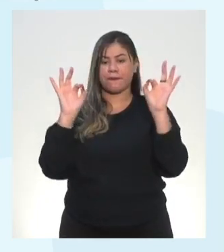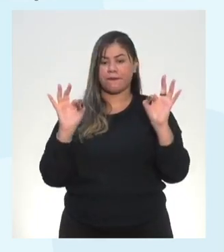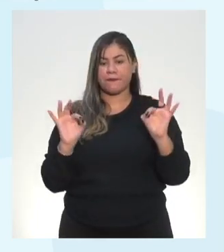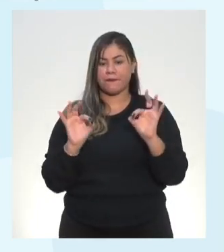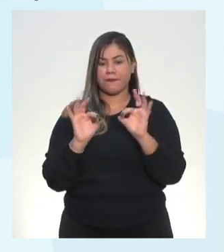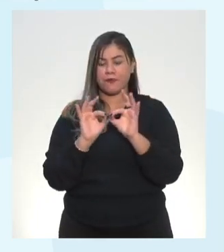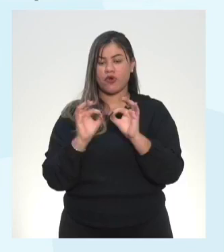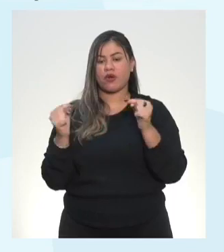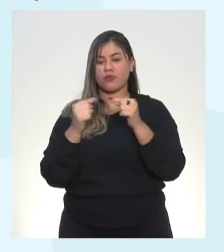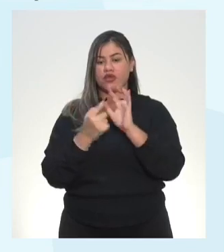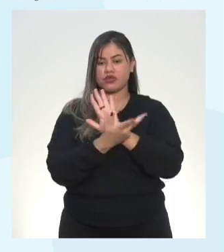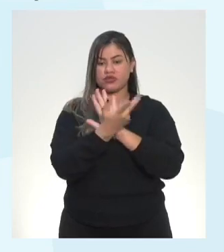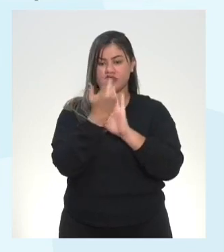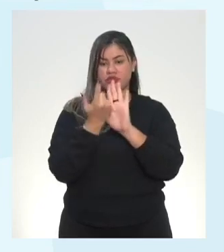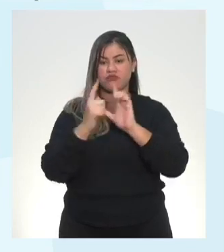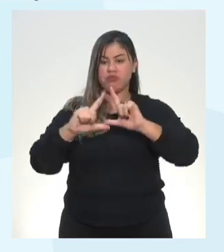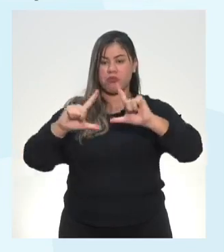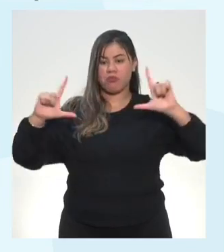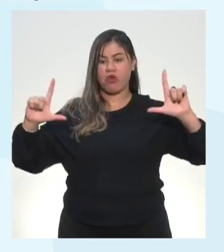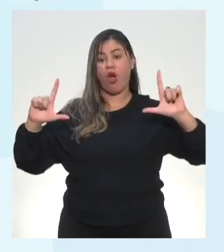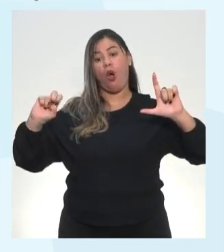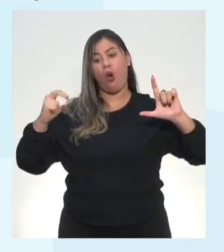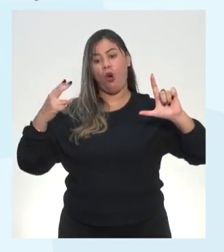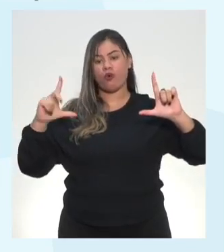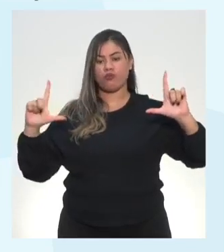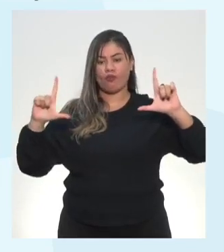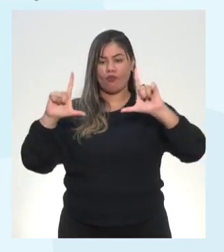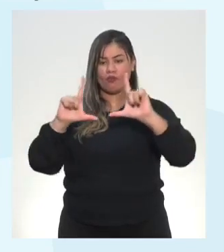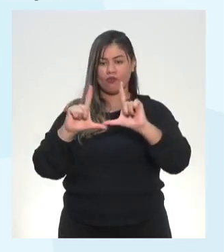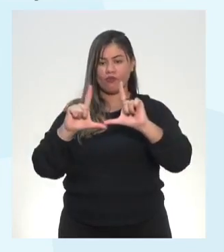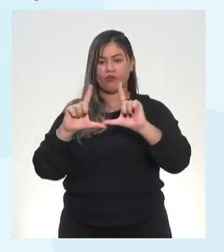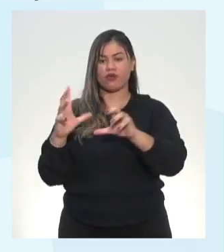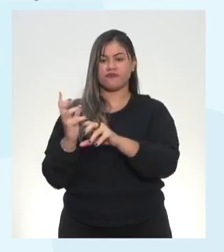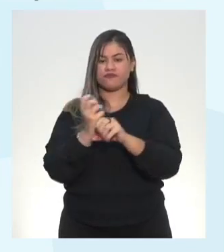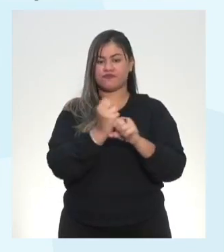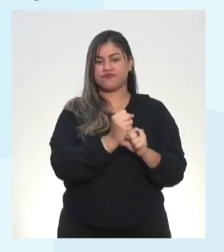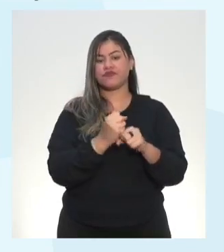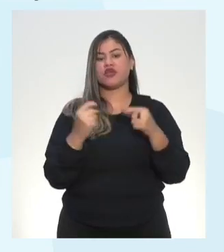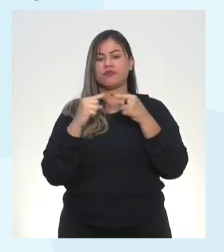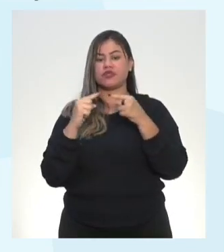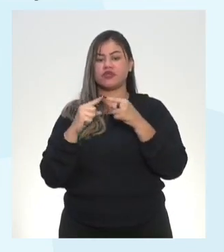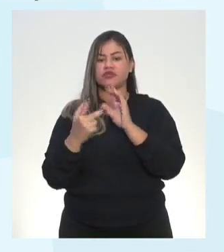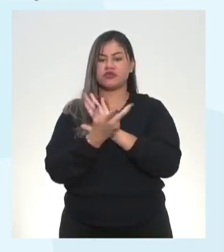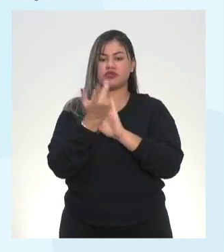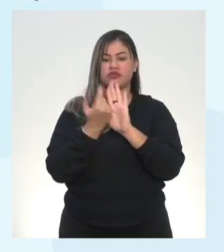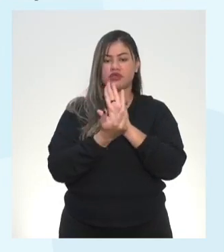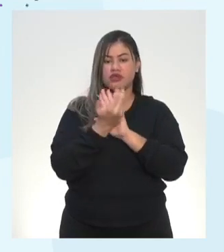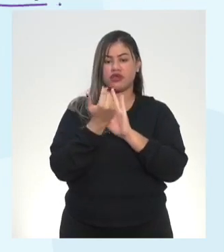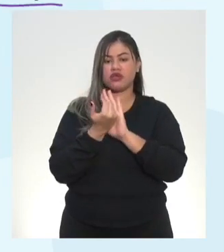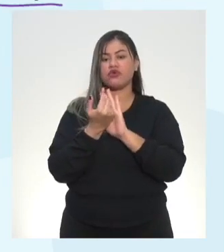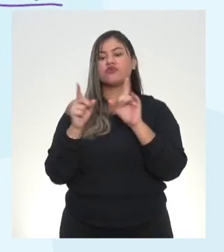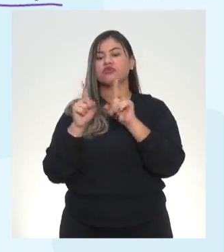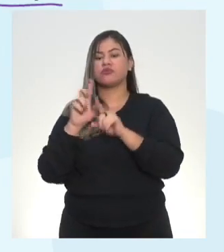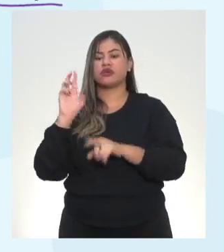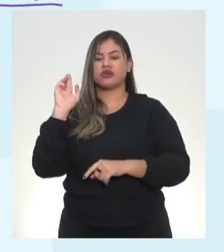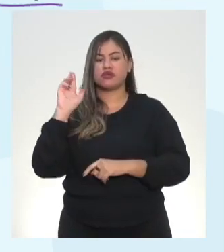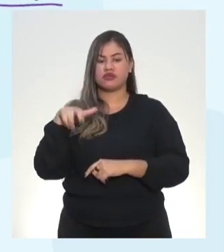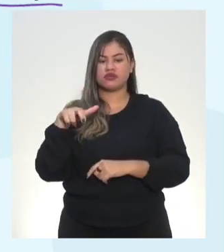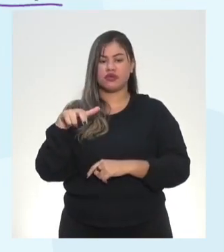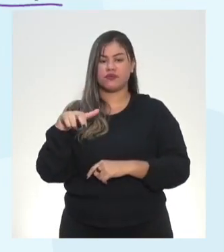aula, que está lá na página 69 do material Aprender Sempre. Investigar a relação entre